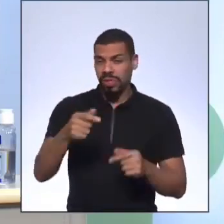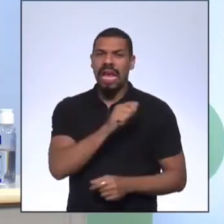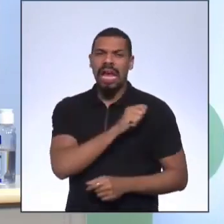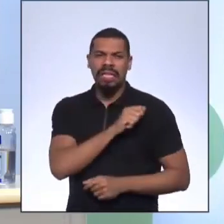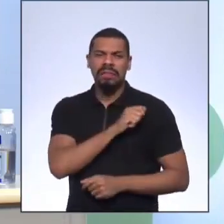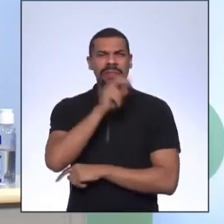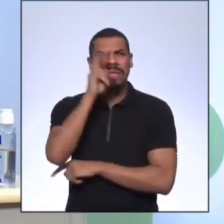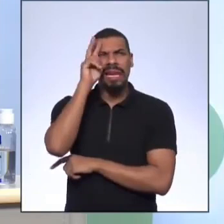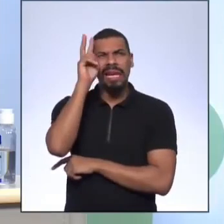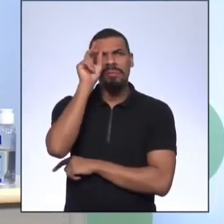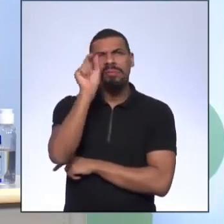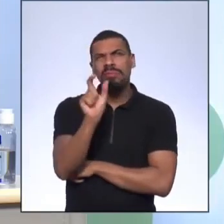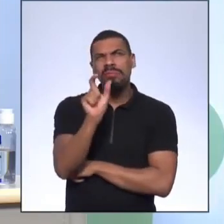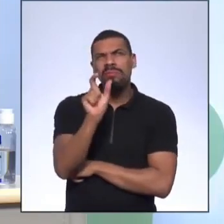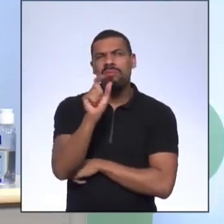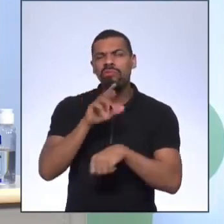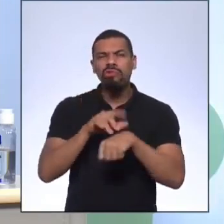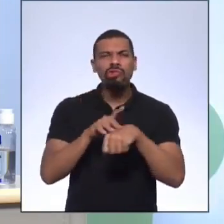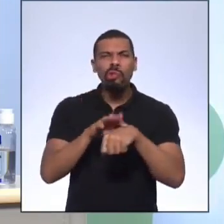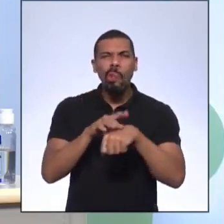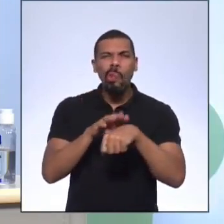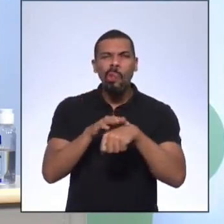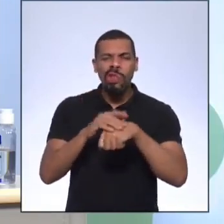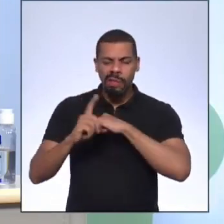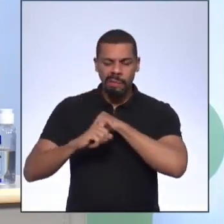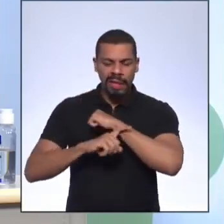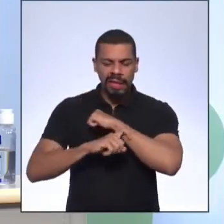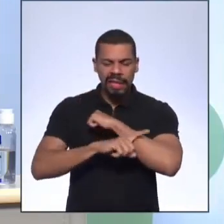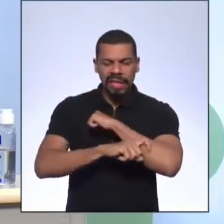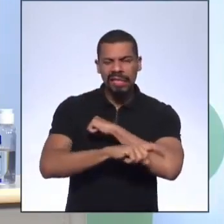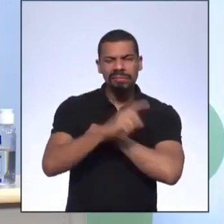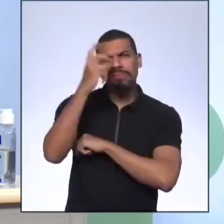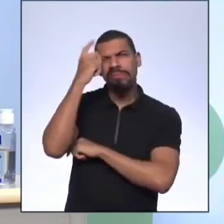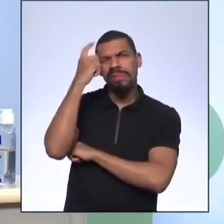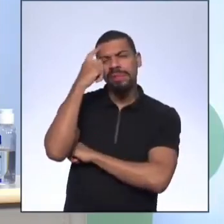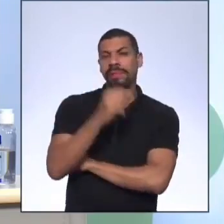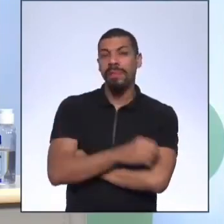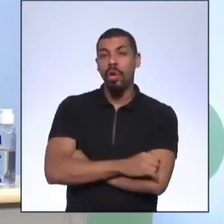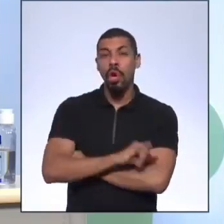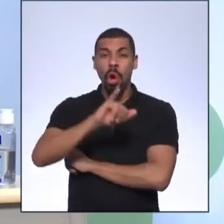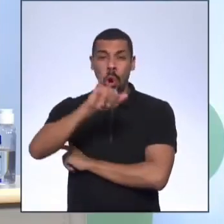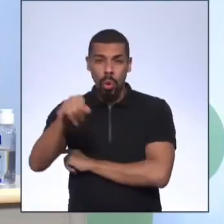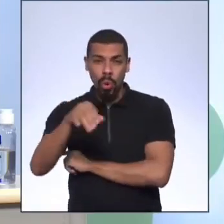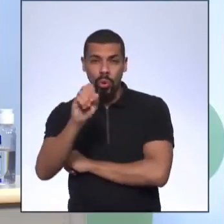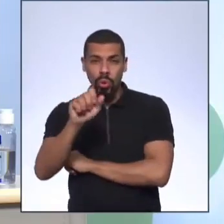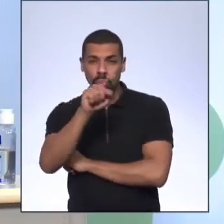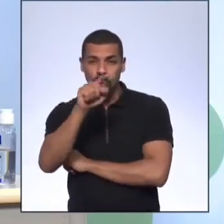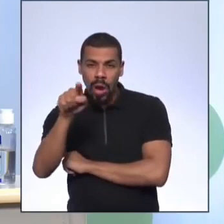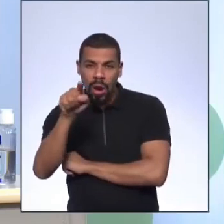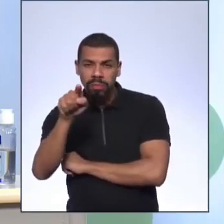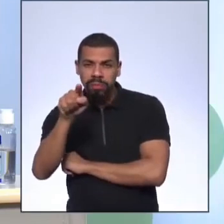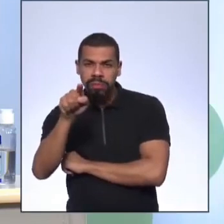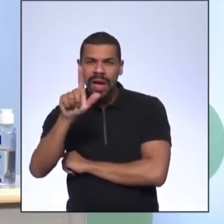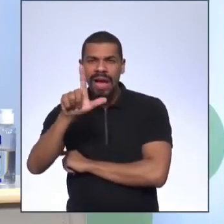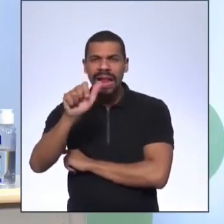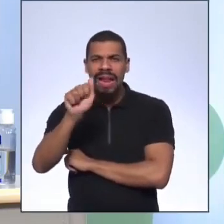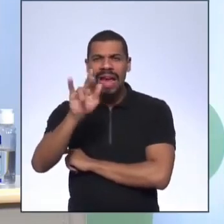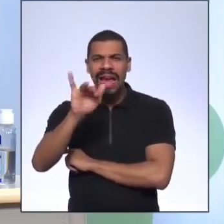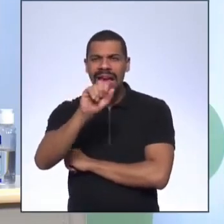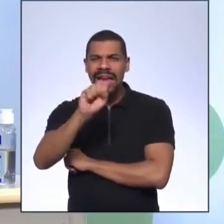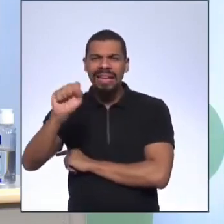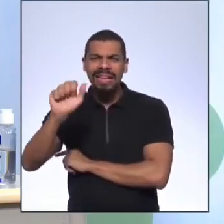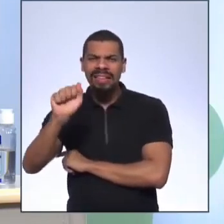lembram de doenças, né? O João confundiu-se um pouquinho, o João e a Larissa. O João falou que